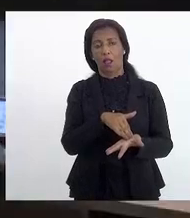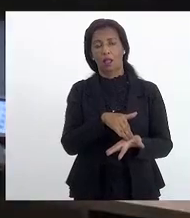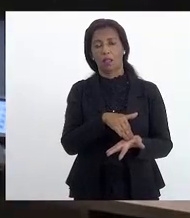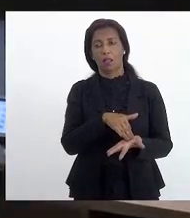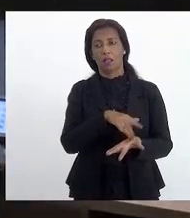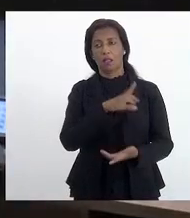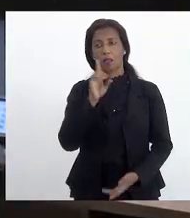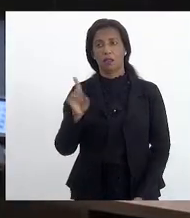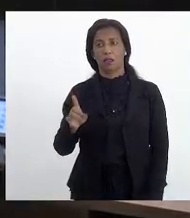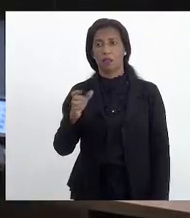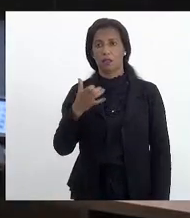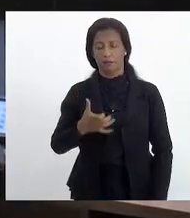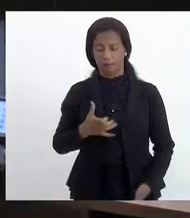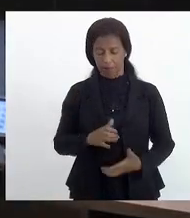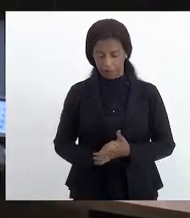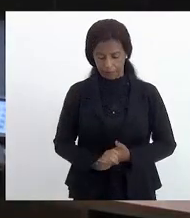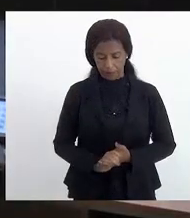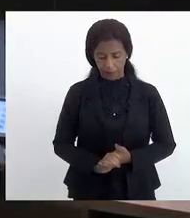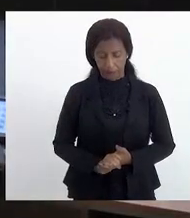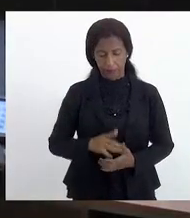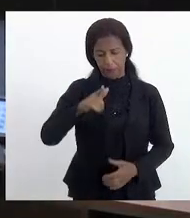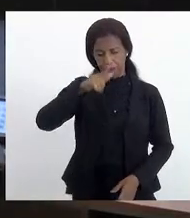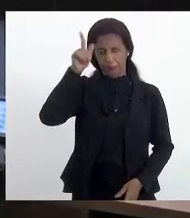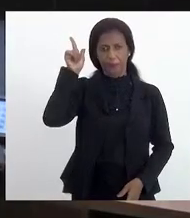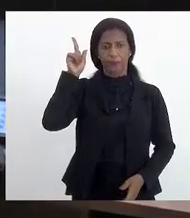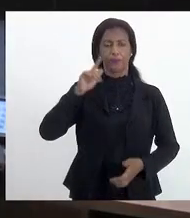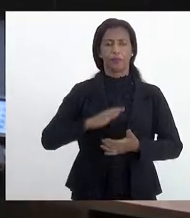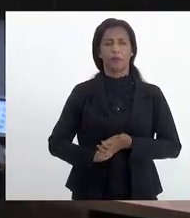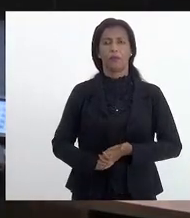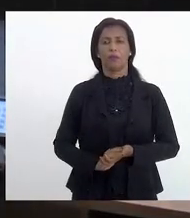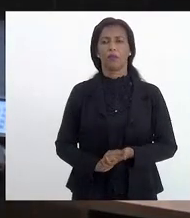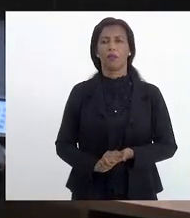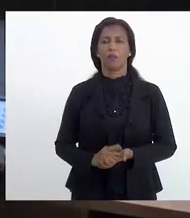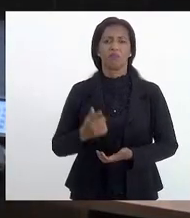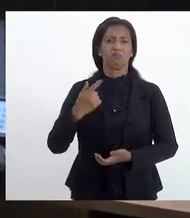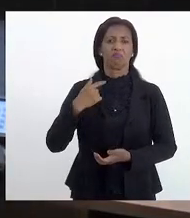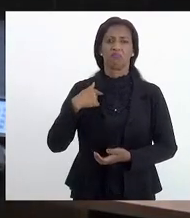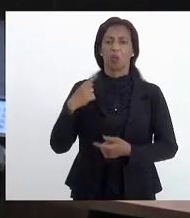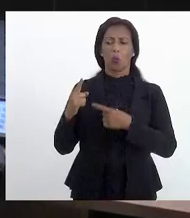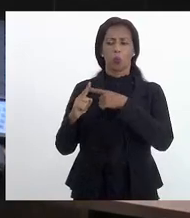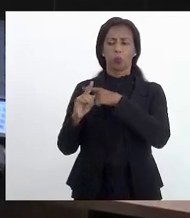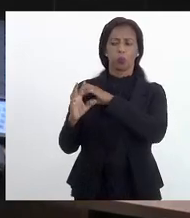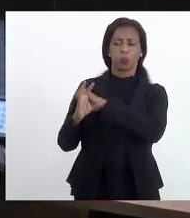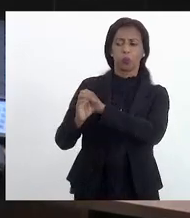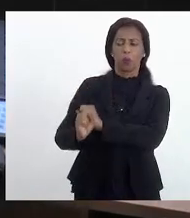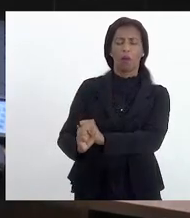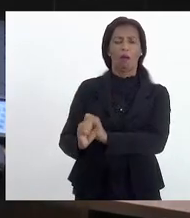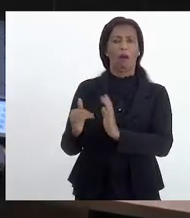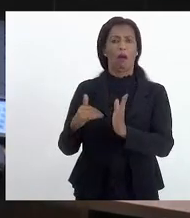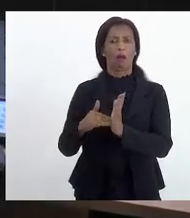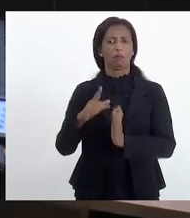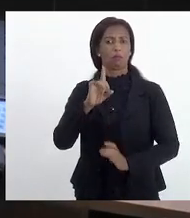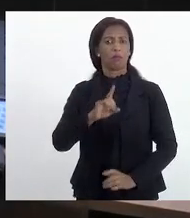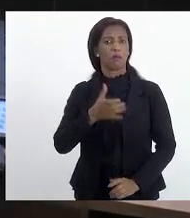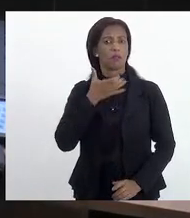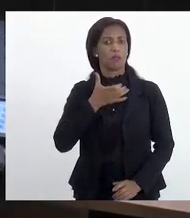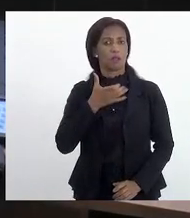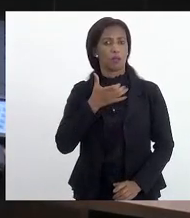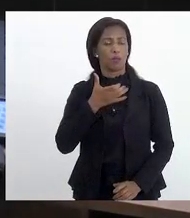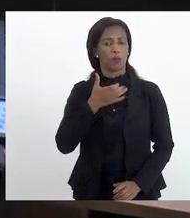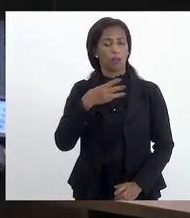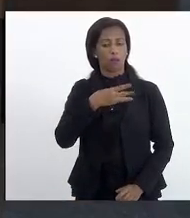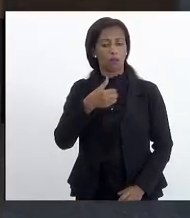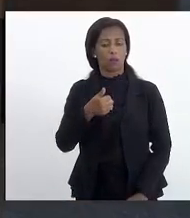Senhor presidente, eu não calculei até 31 de dezembro de 21. Eu calculei